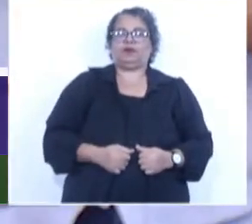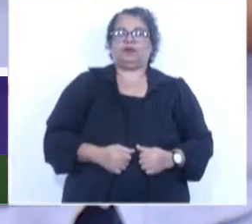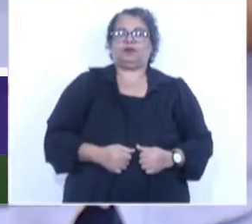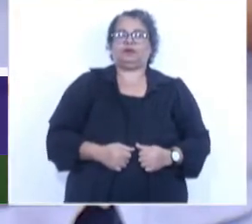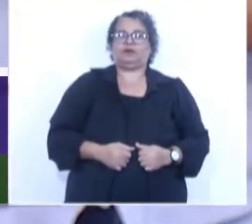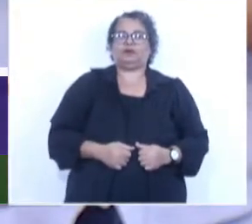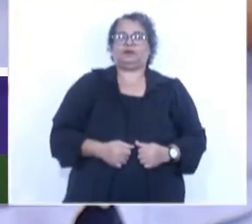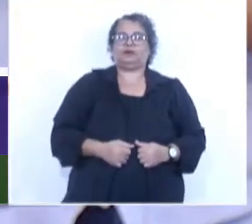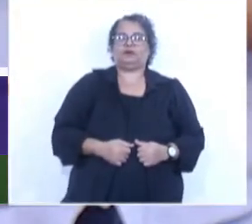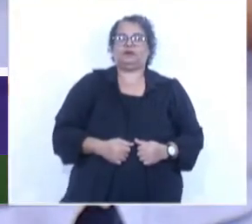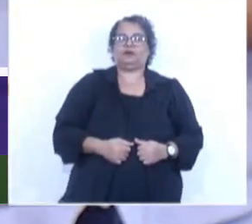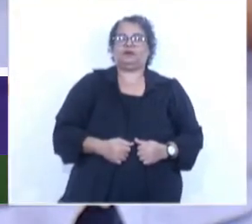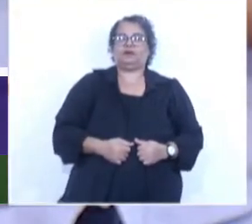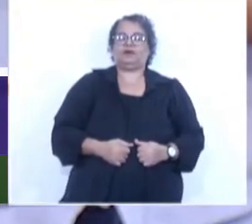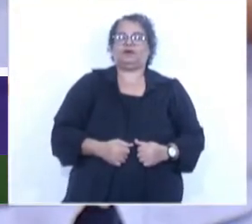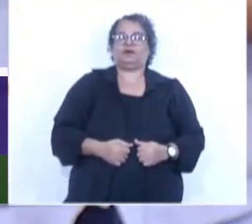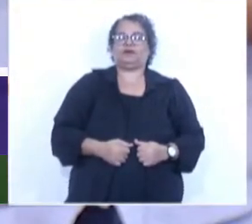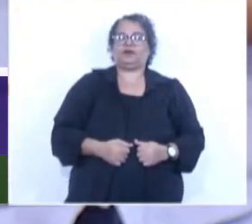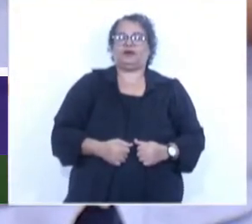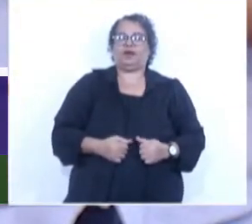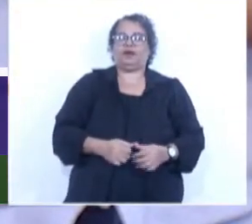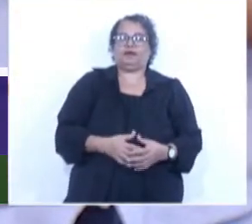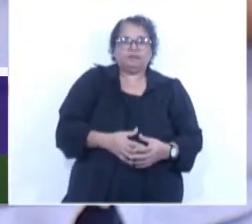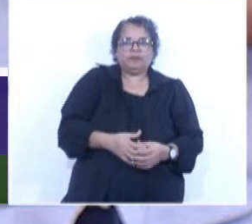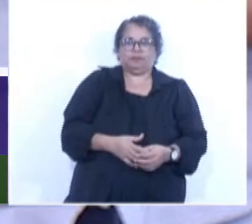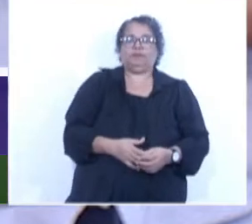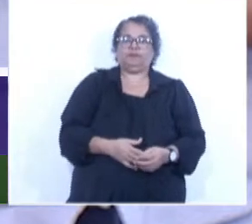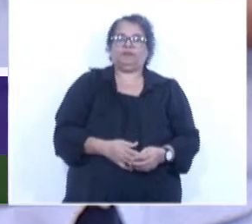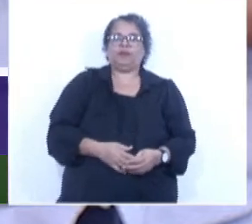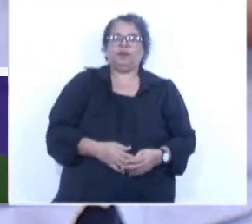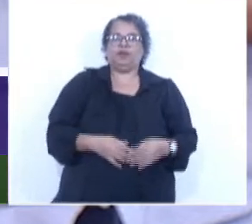com a palavra Vereador Jair Ferraz